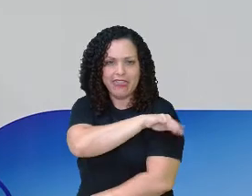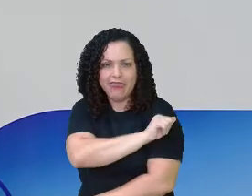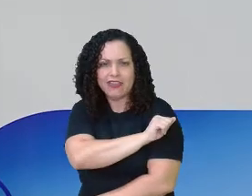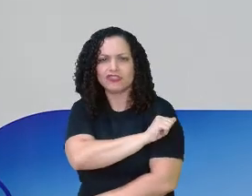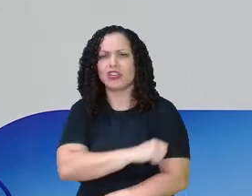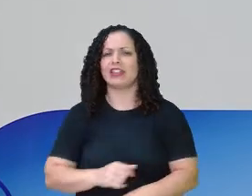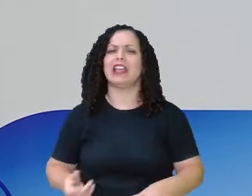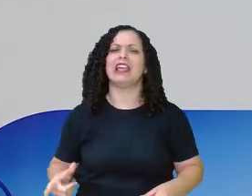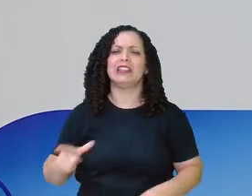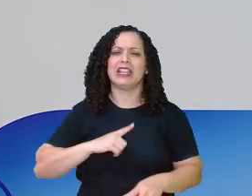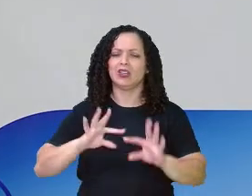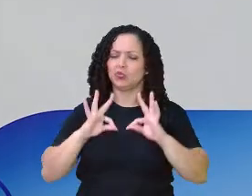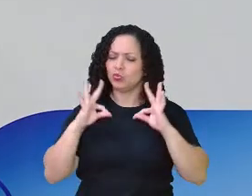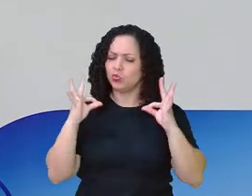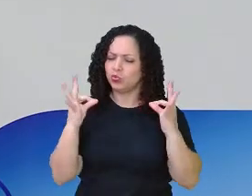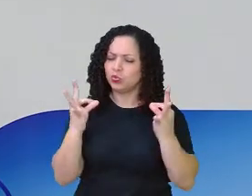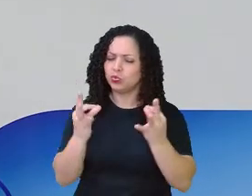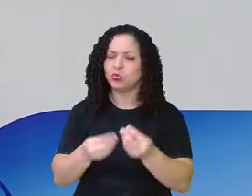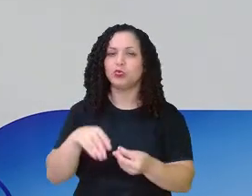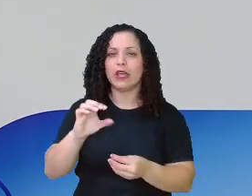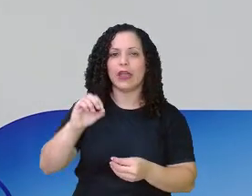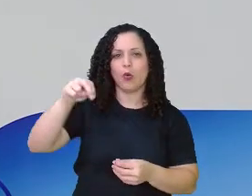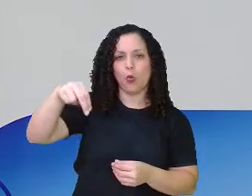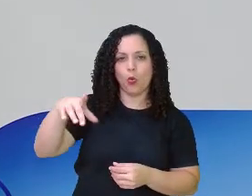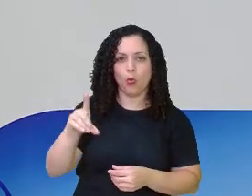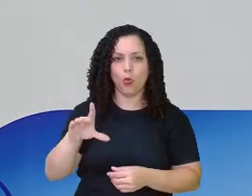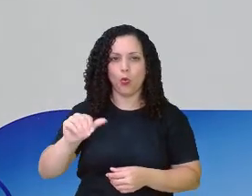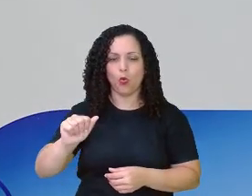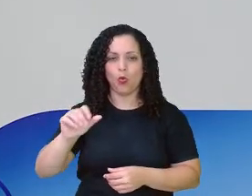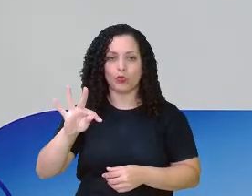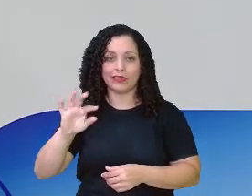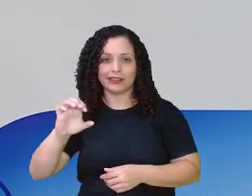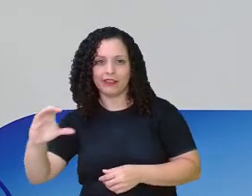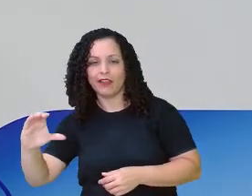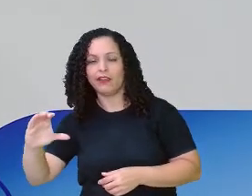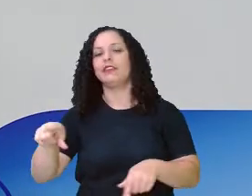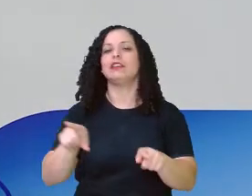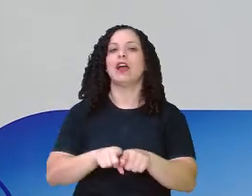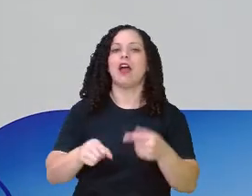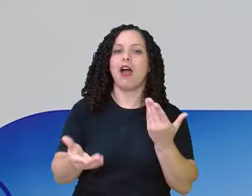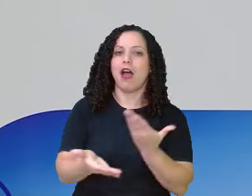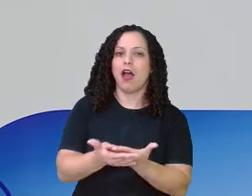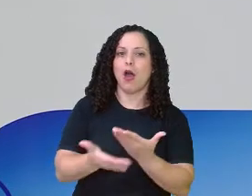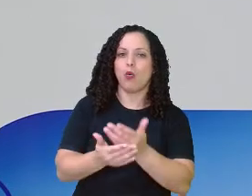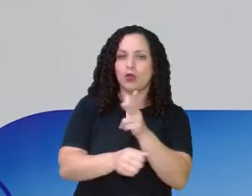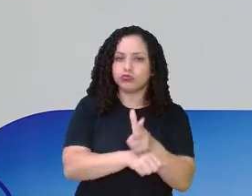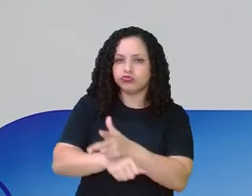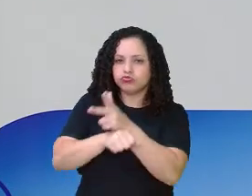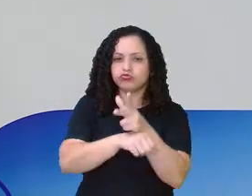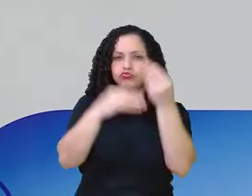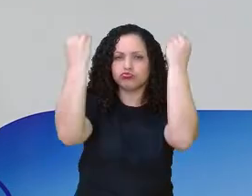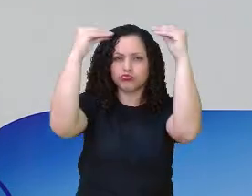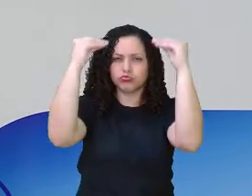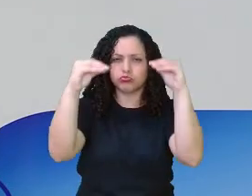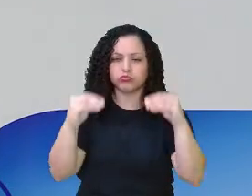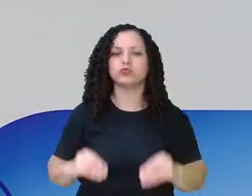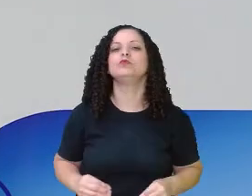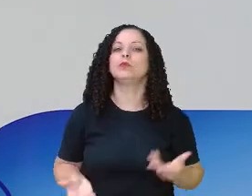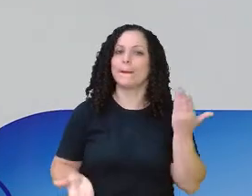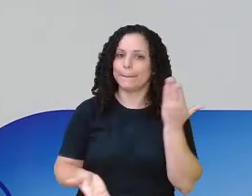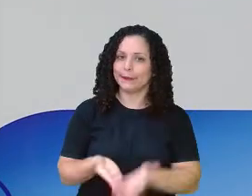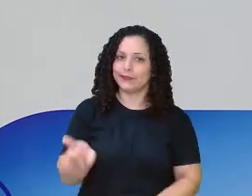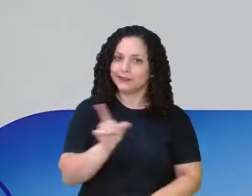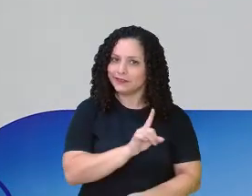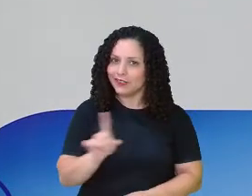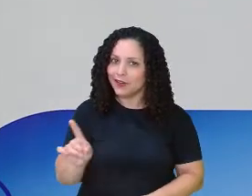tem Onda Tech, você que não nono também tem Onda Tech lá, tem aula gravada, tem aula que foi ao vivo, passou para o YouTube, você não pode perder não.